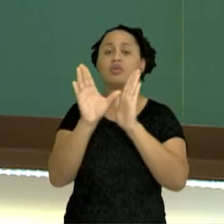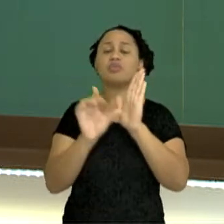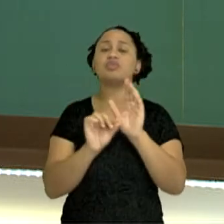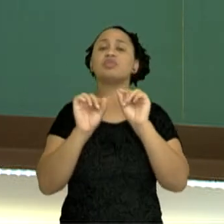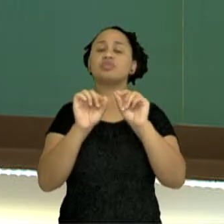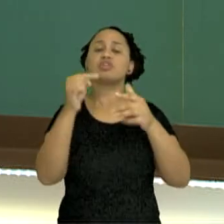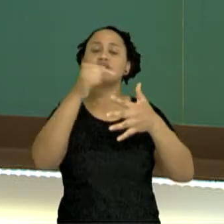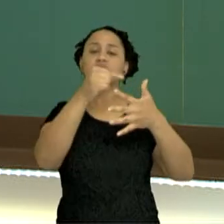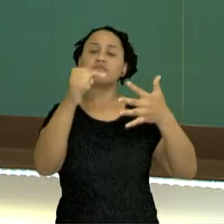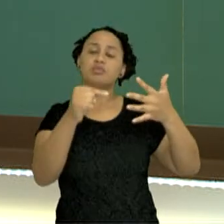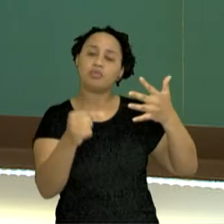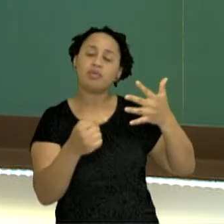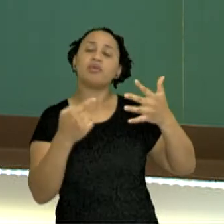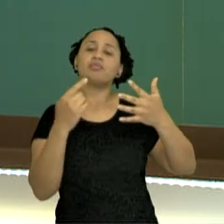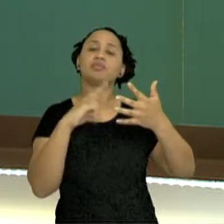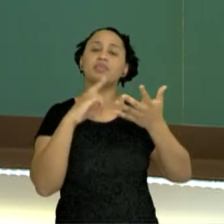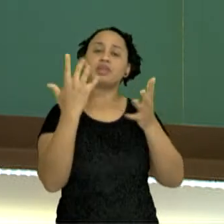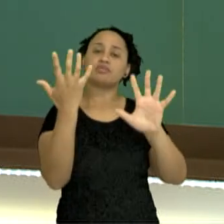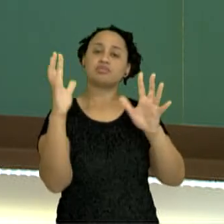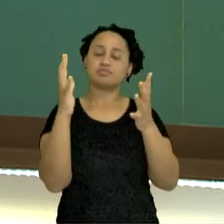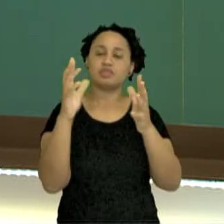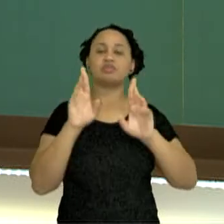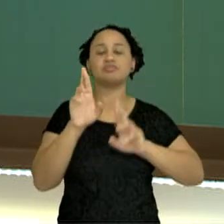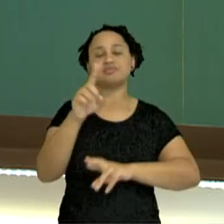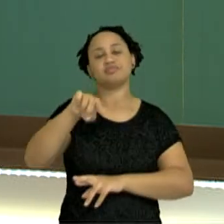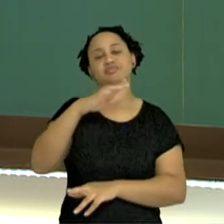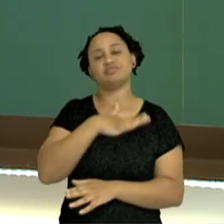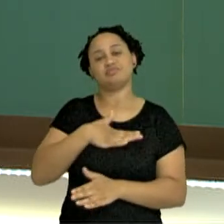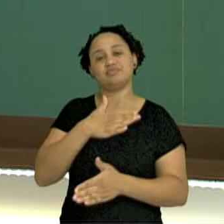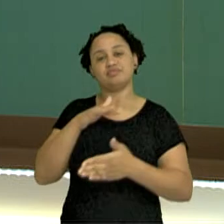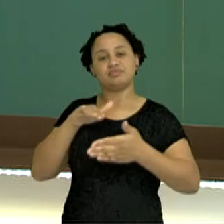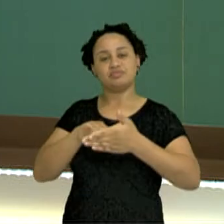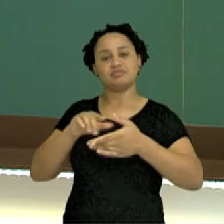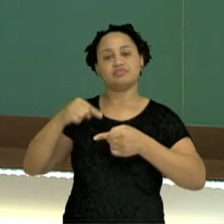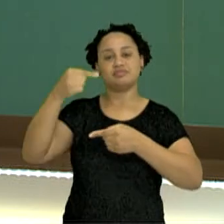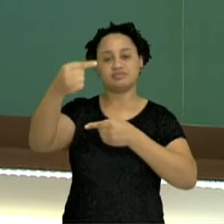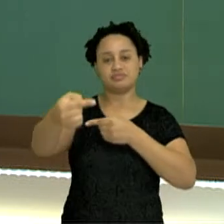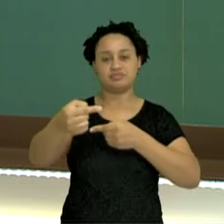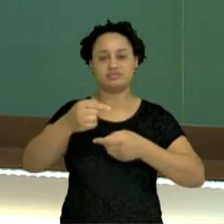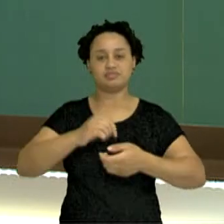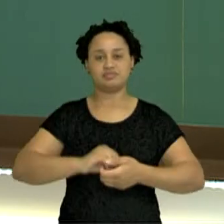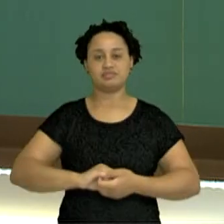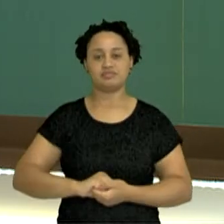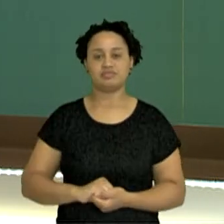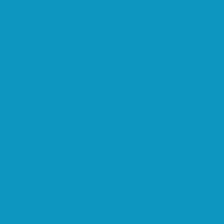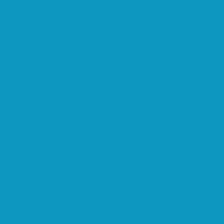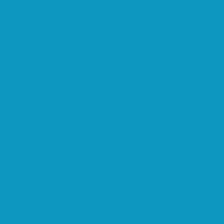fatores e elementos climáticos. Espero que vocês tenham gostado. Até breve!